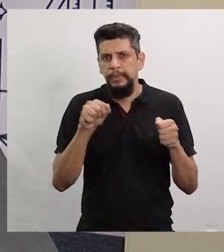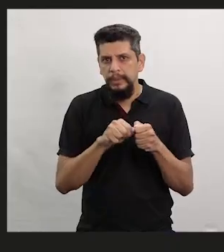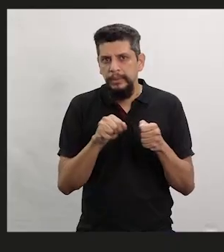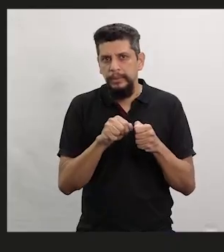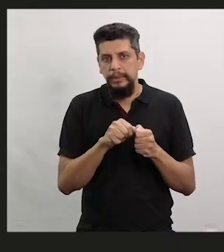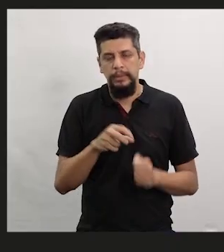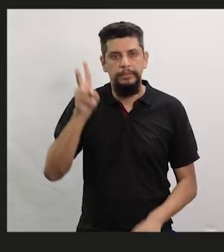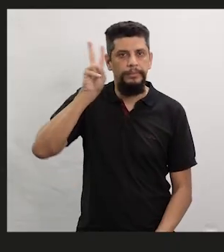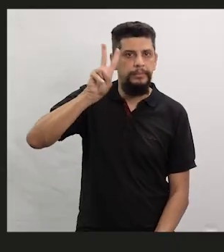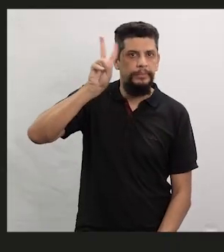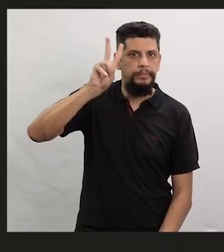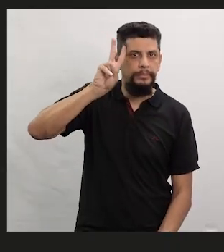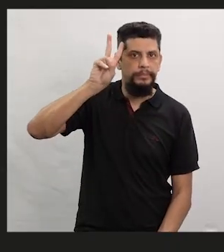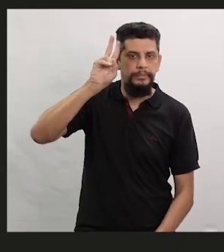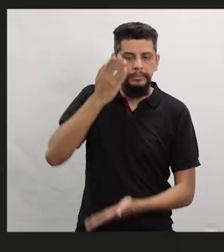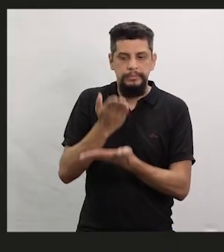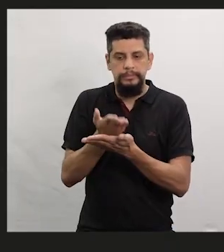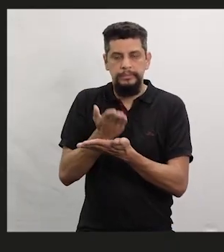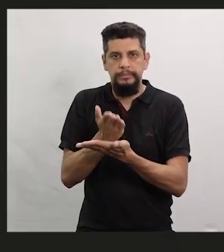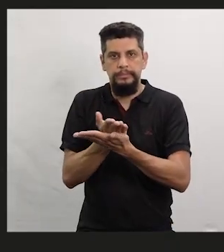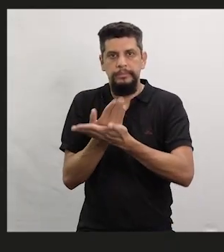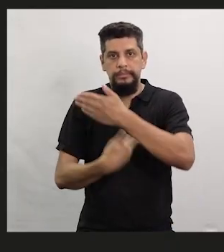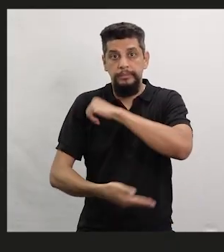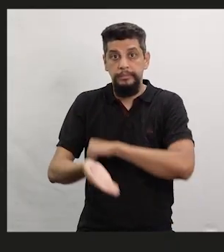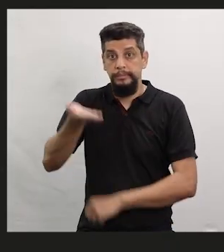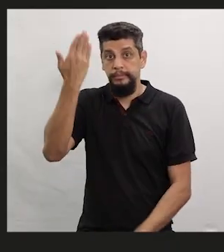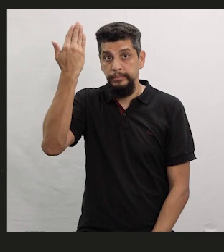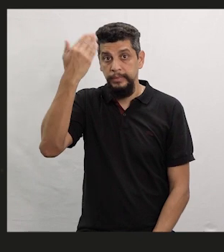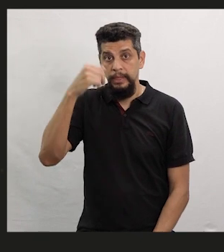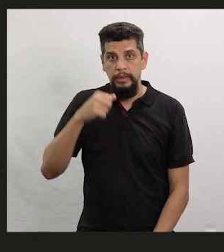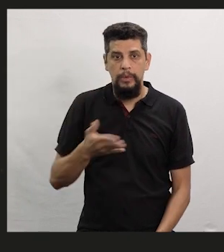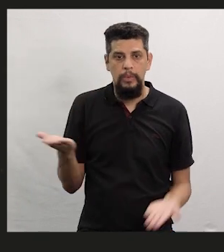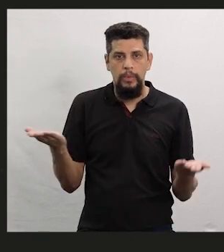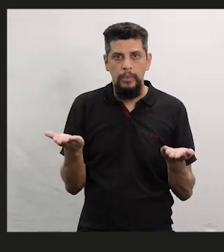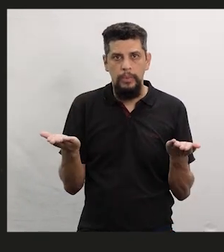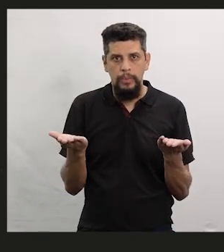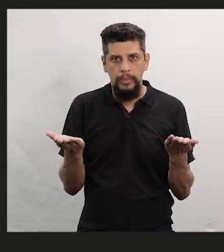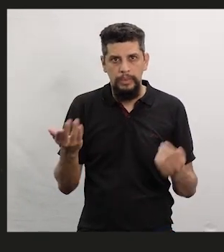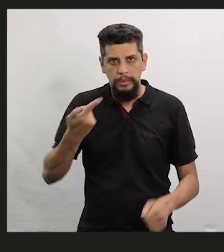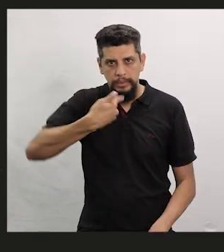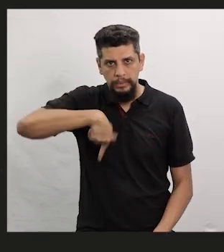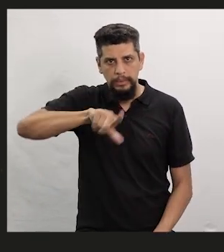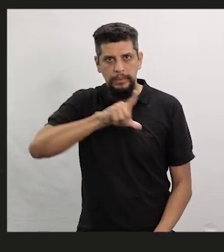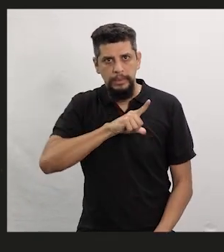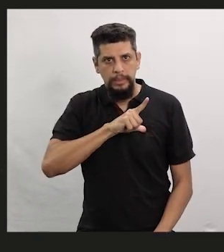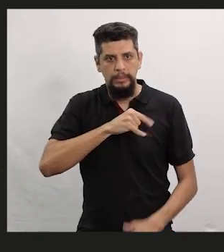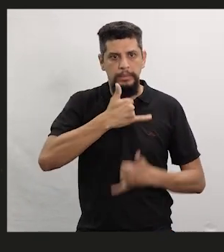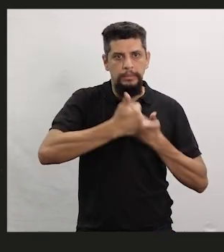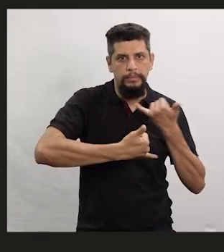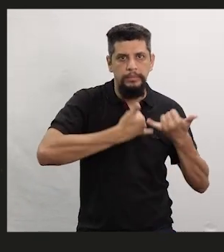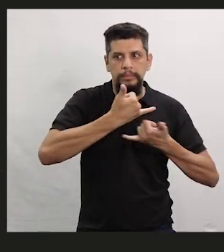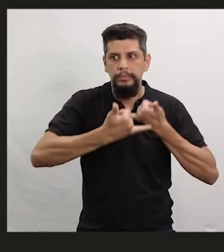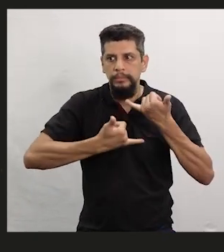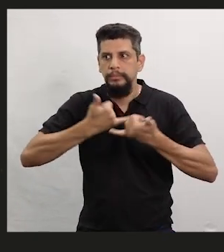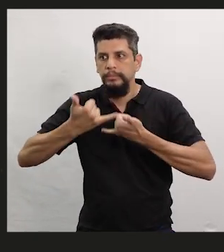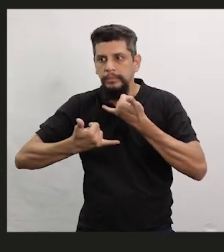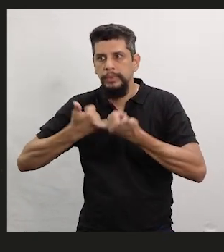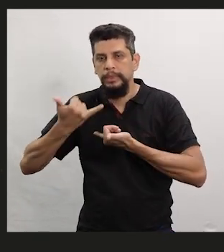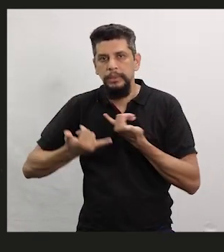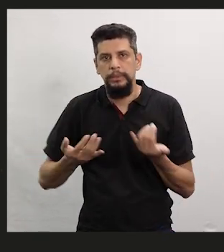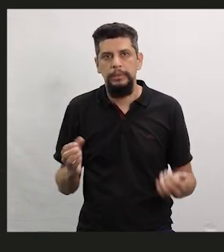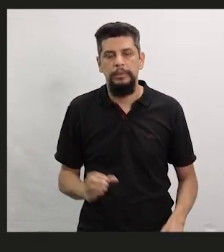faz é Recordar A aula anterior hoje nós vamos ter uma brincadeira do